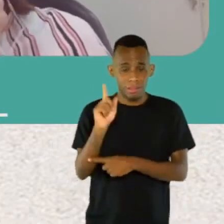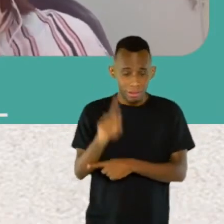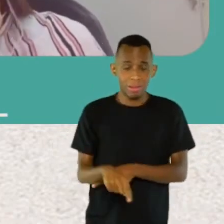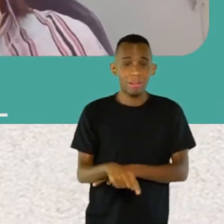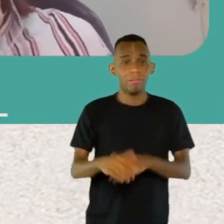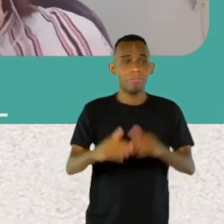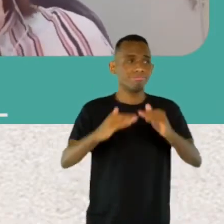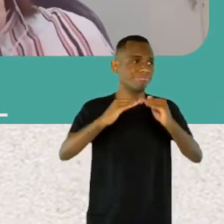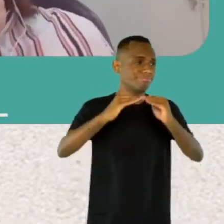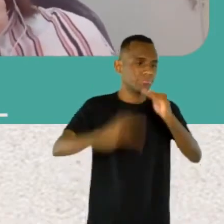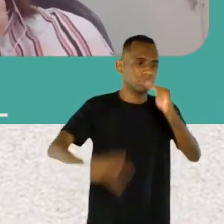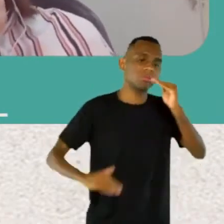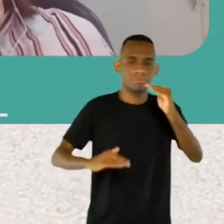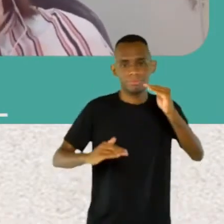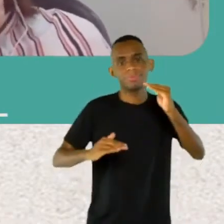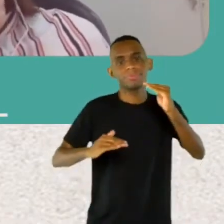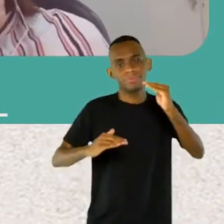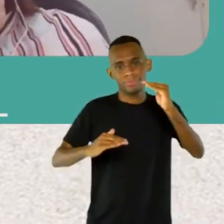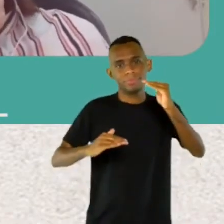desigual, né?